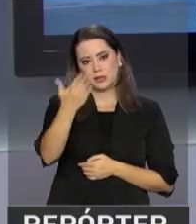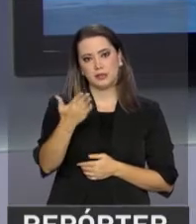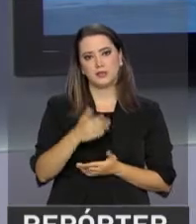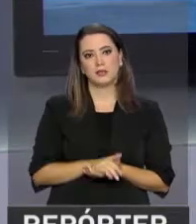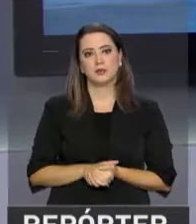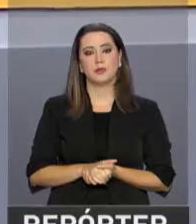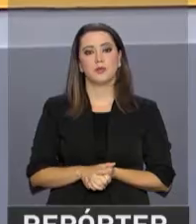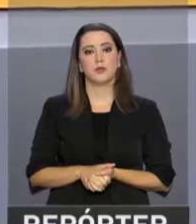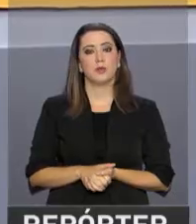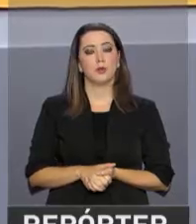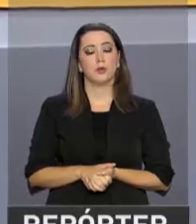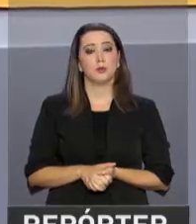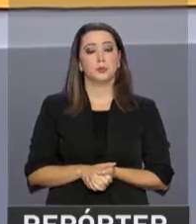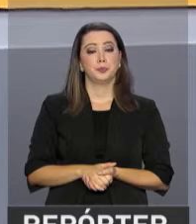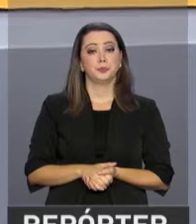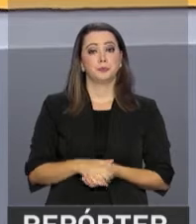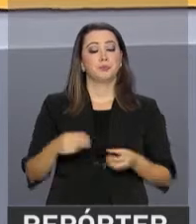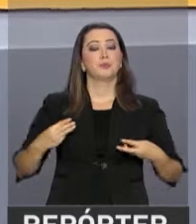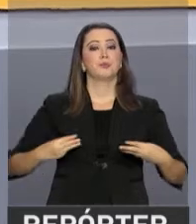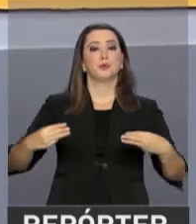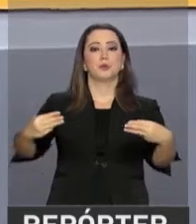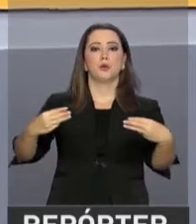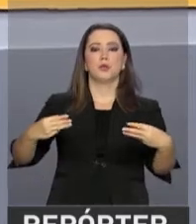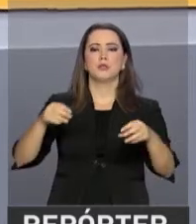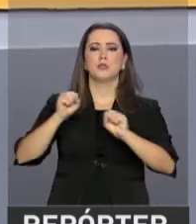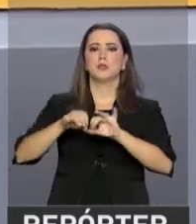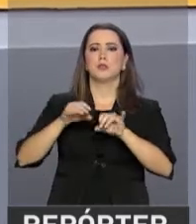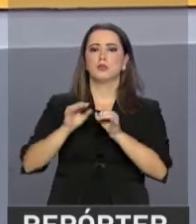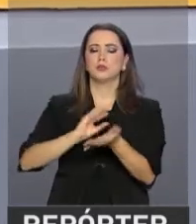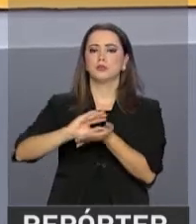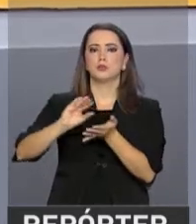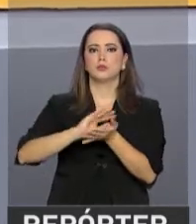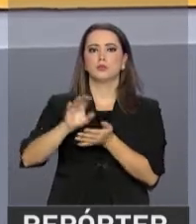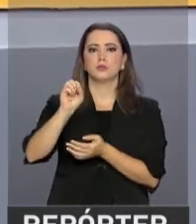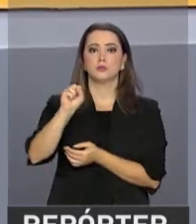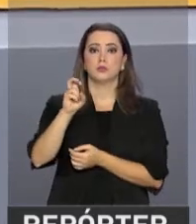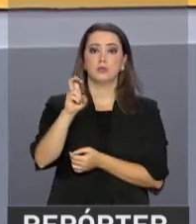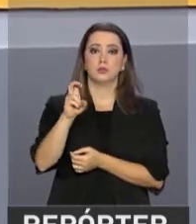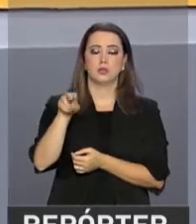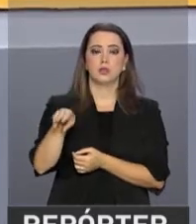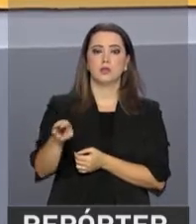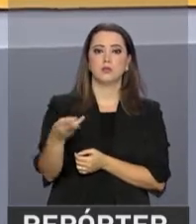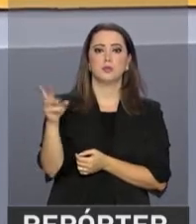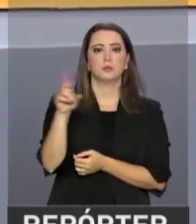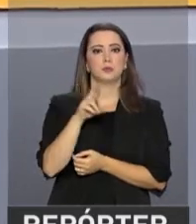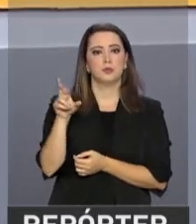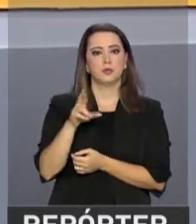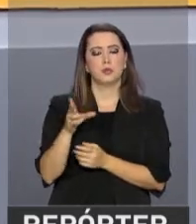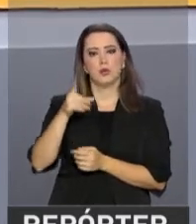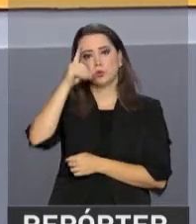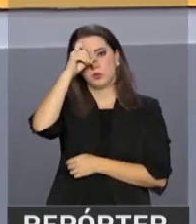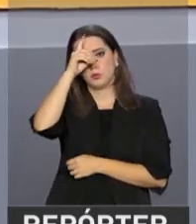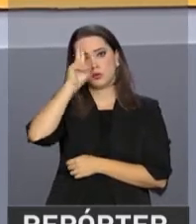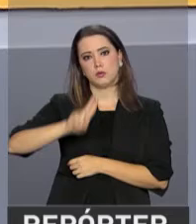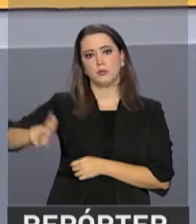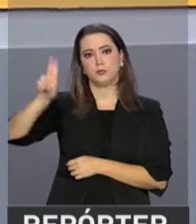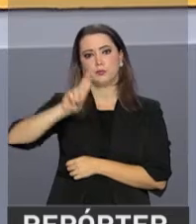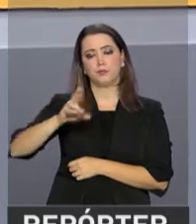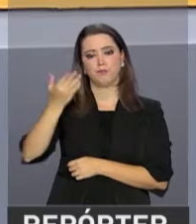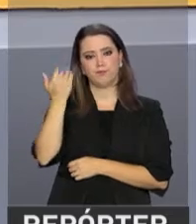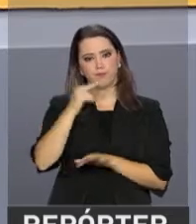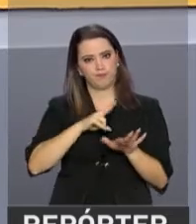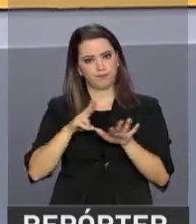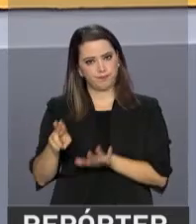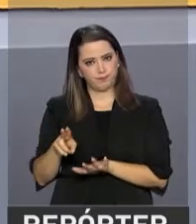informações é o ministério da educação repassou 85 milhões de reais aos hospitais universitários na última